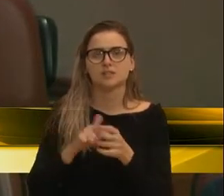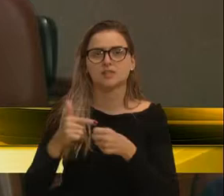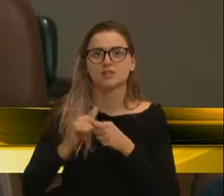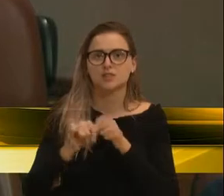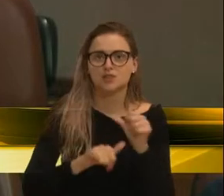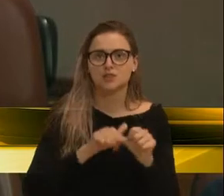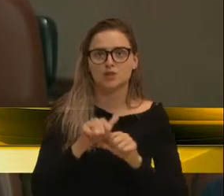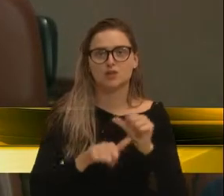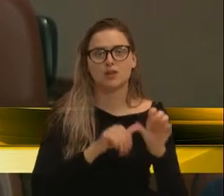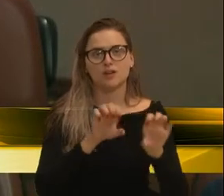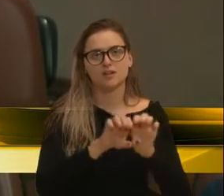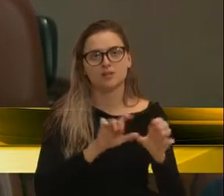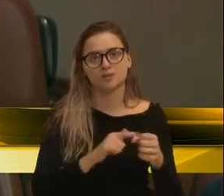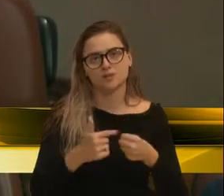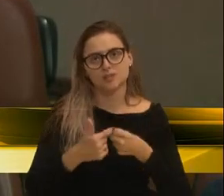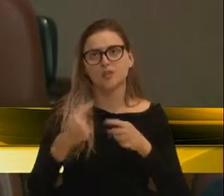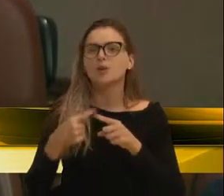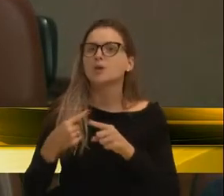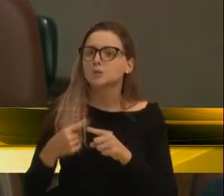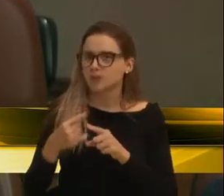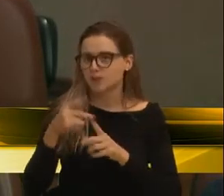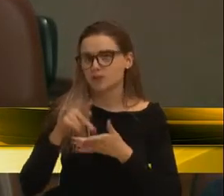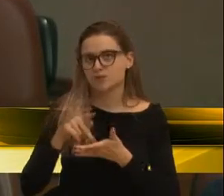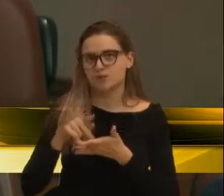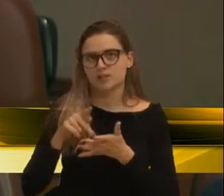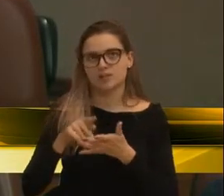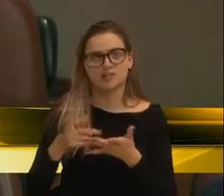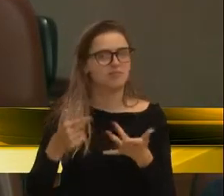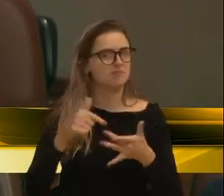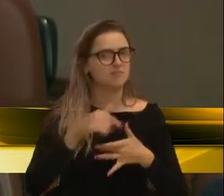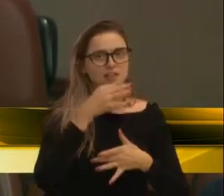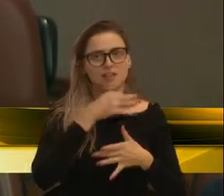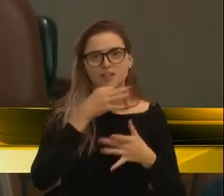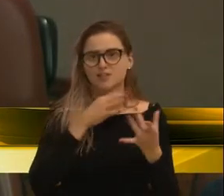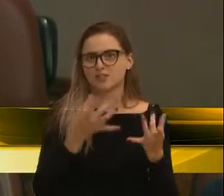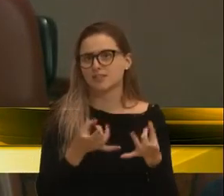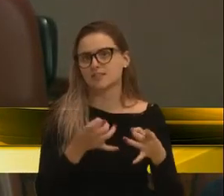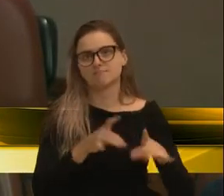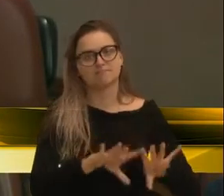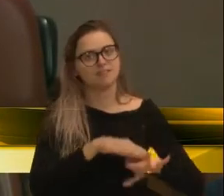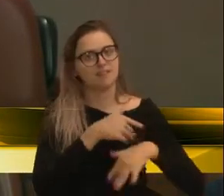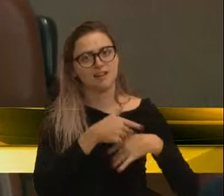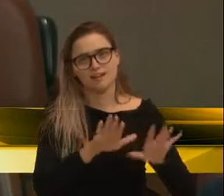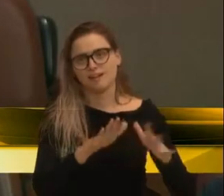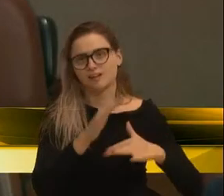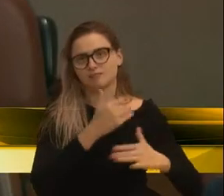modificar a cidade. Porque, de fato, a cidade está largada às traças, né? A cidade está sendo